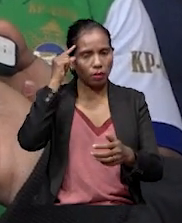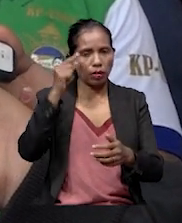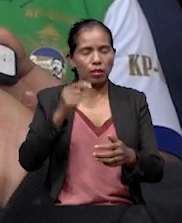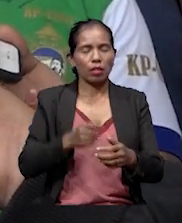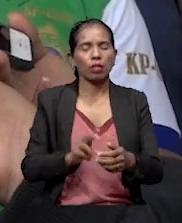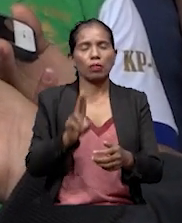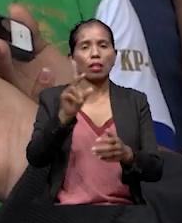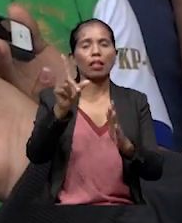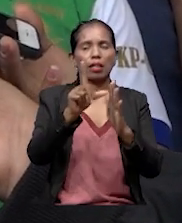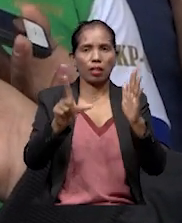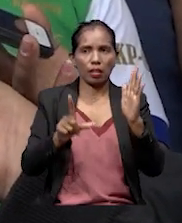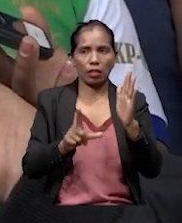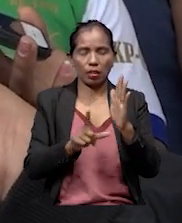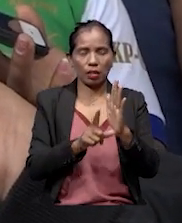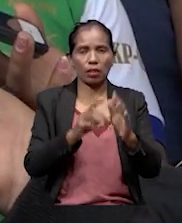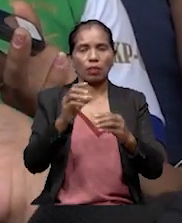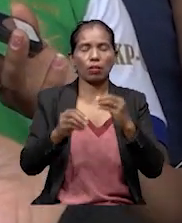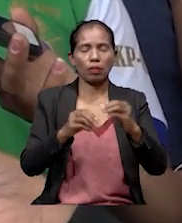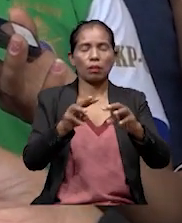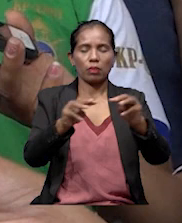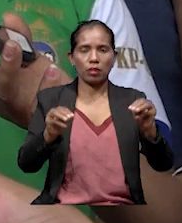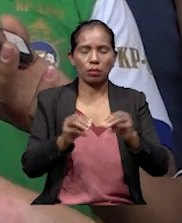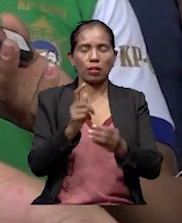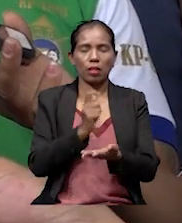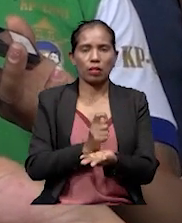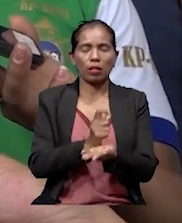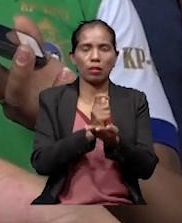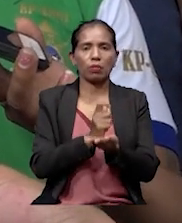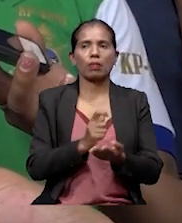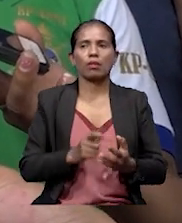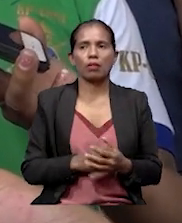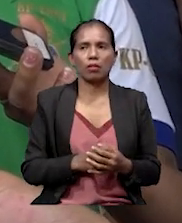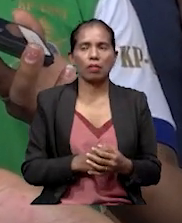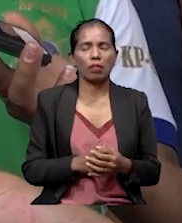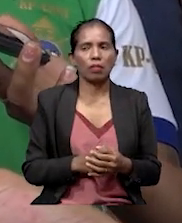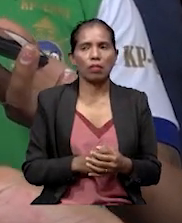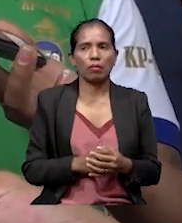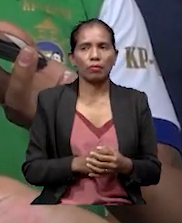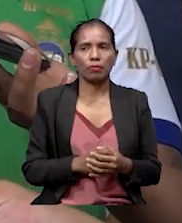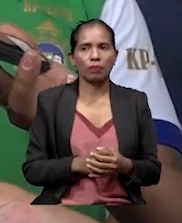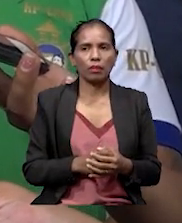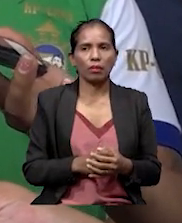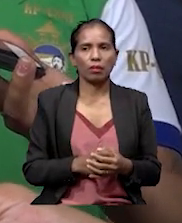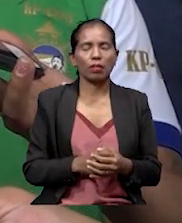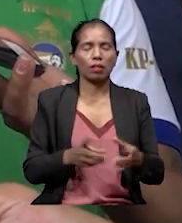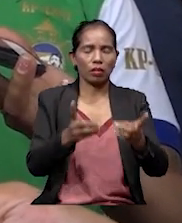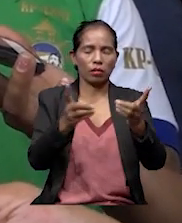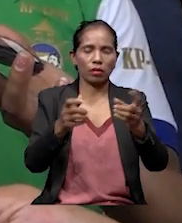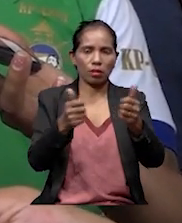lei da sobre o município de Atauru e a lei divisão administrativa se